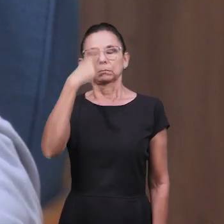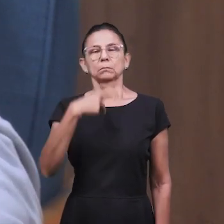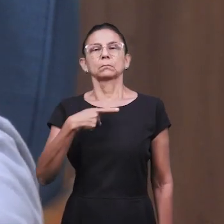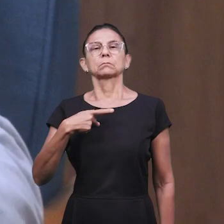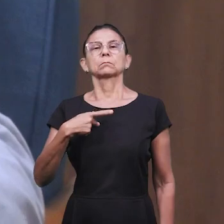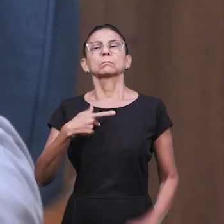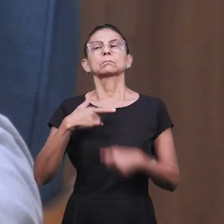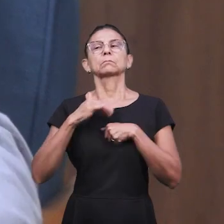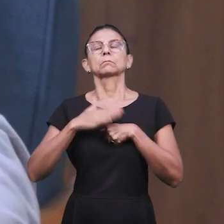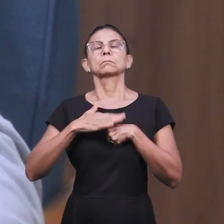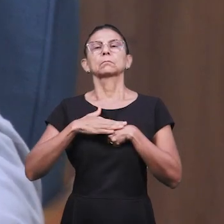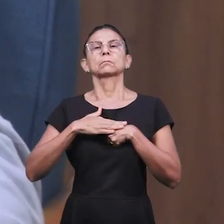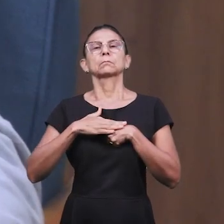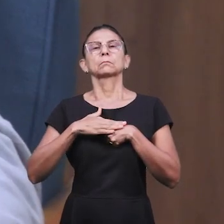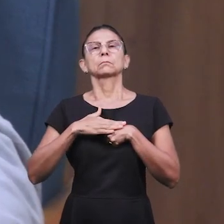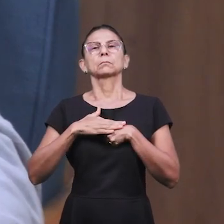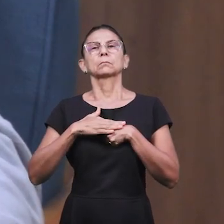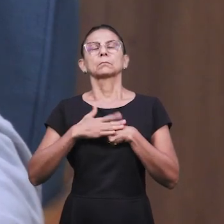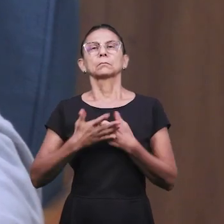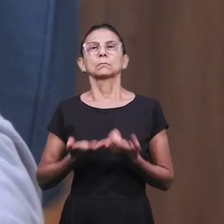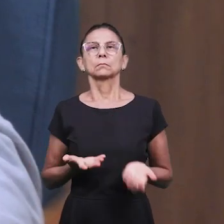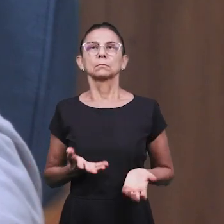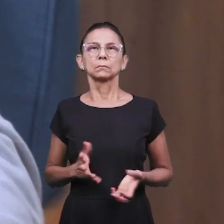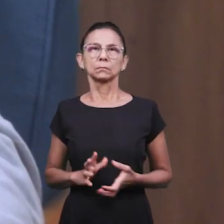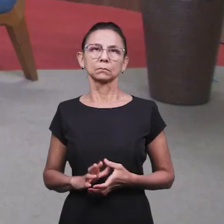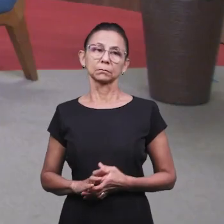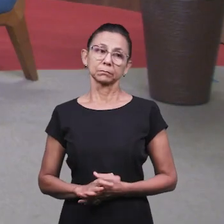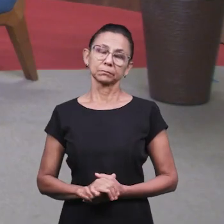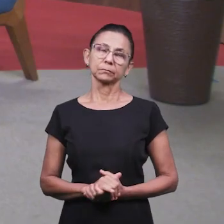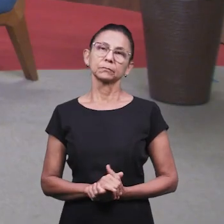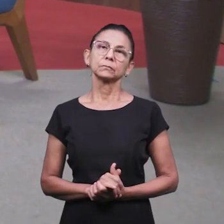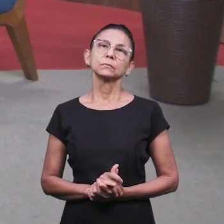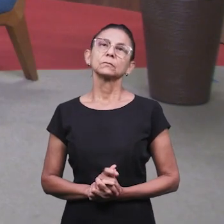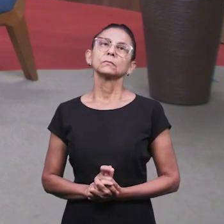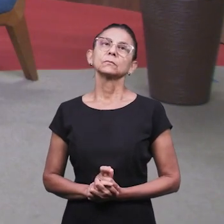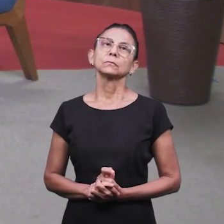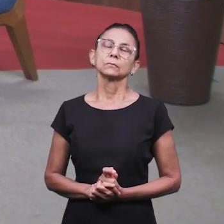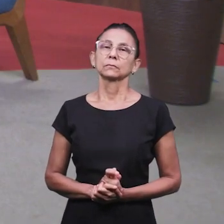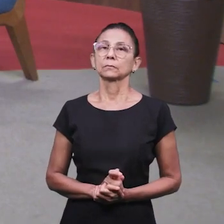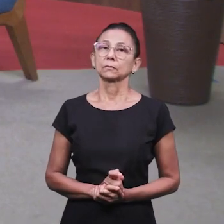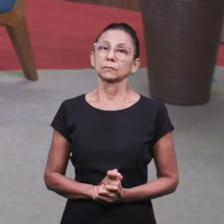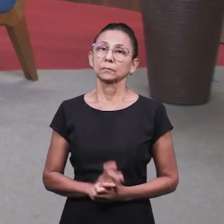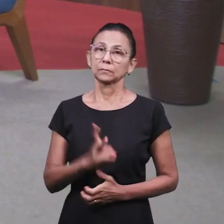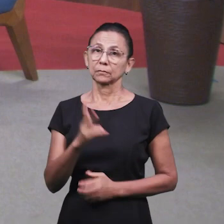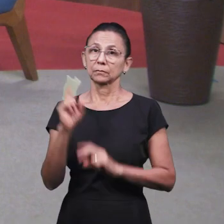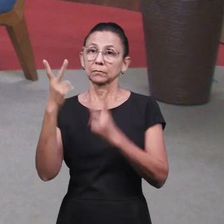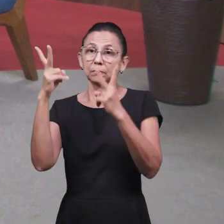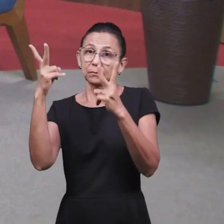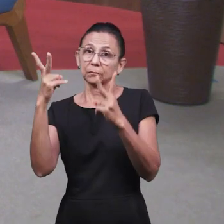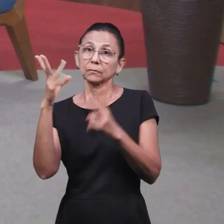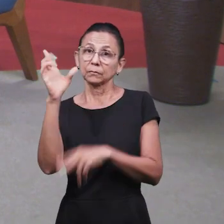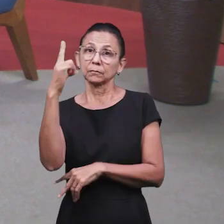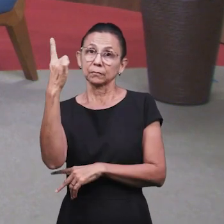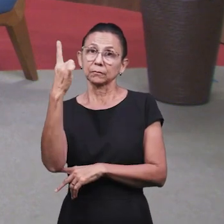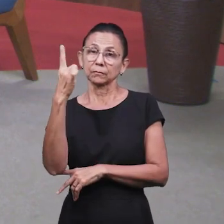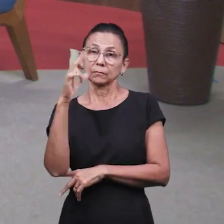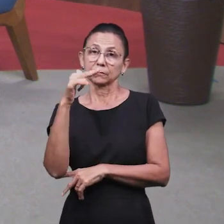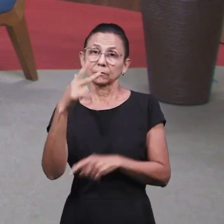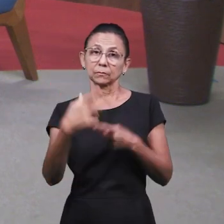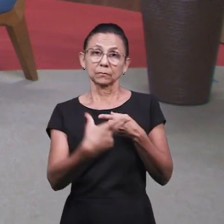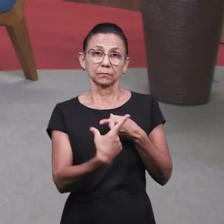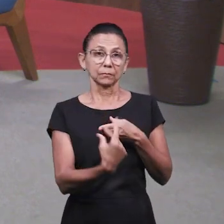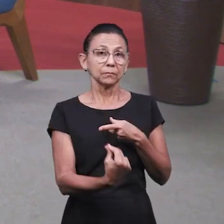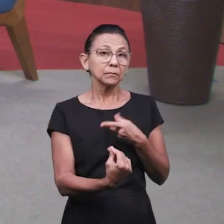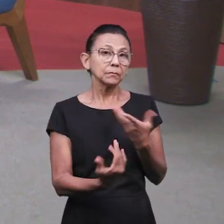vaidoso, autossuficiente. Até porque era um rei vitorioso, né? Exatamente, nunca perdeu nenhuma batalha,